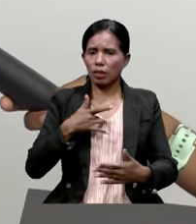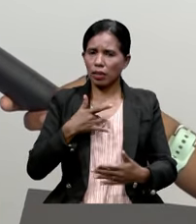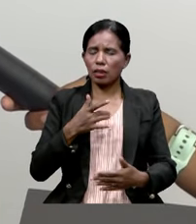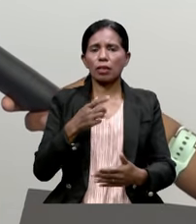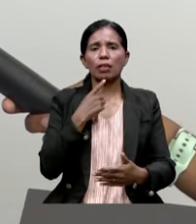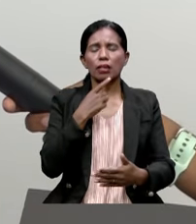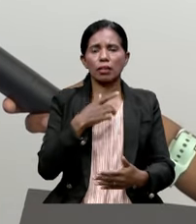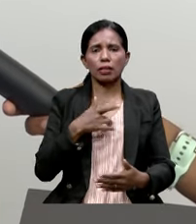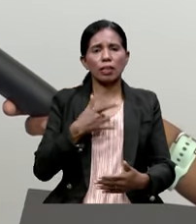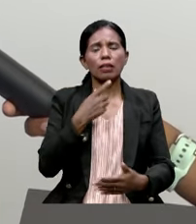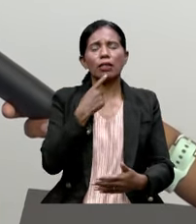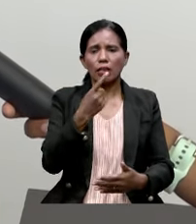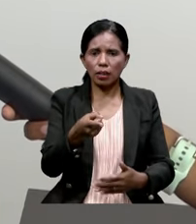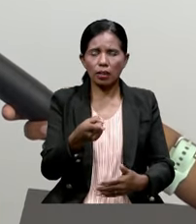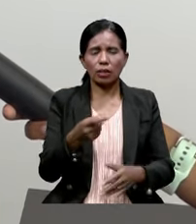ma